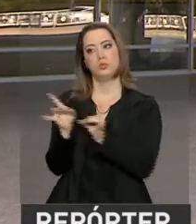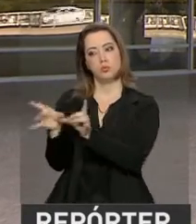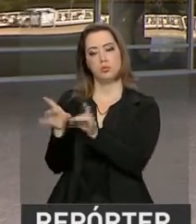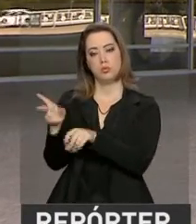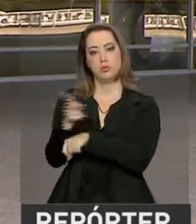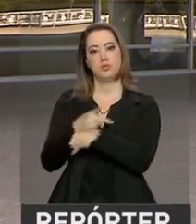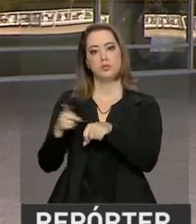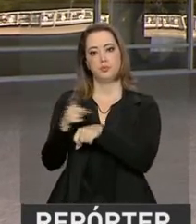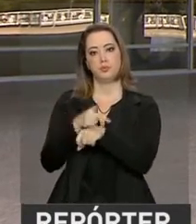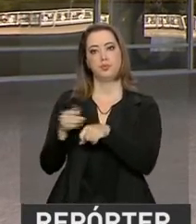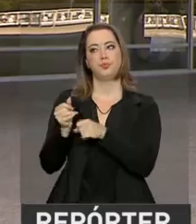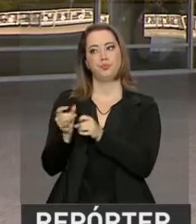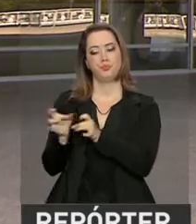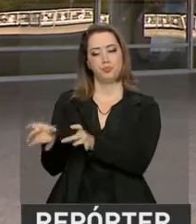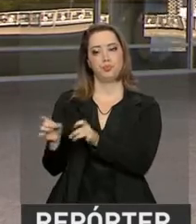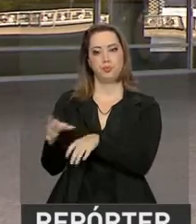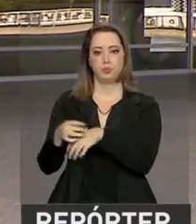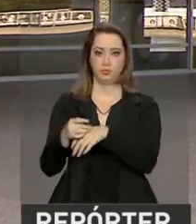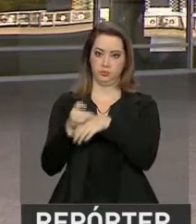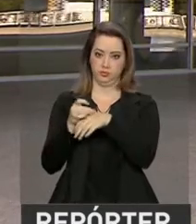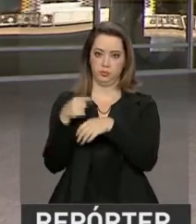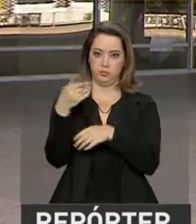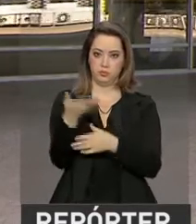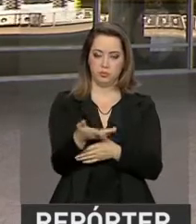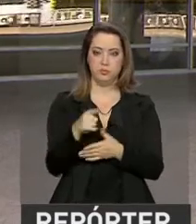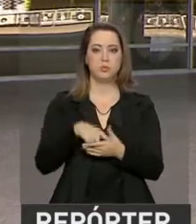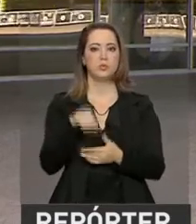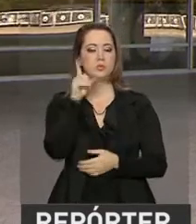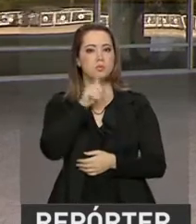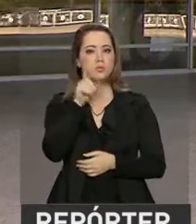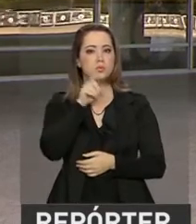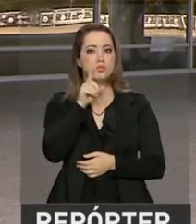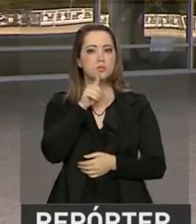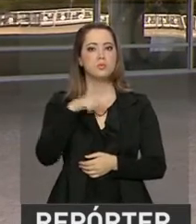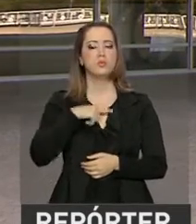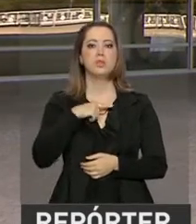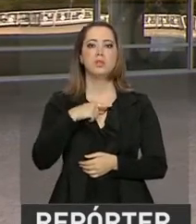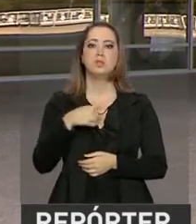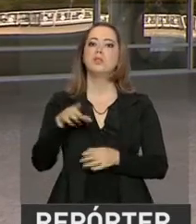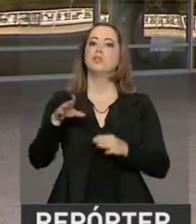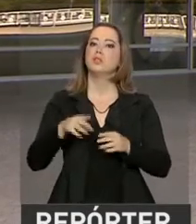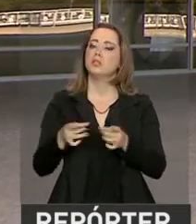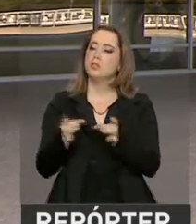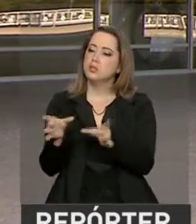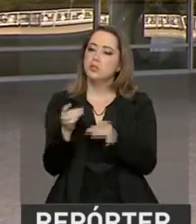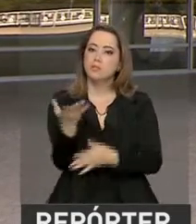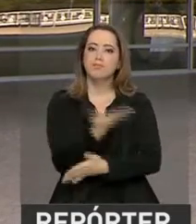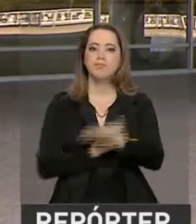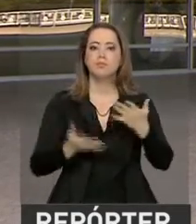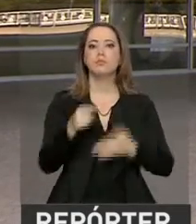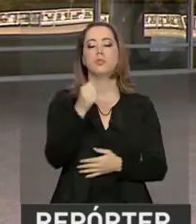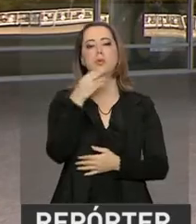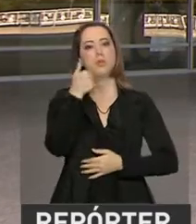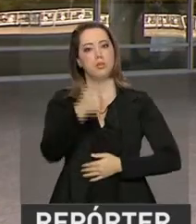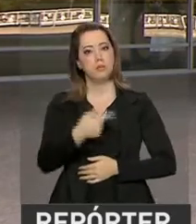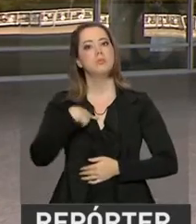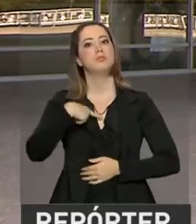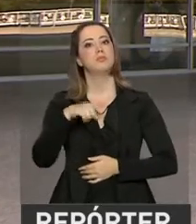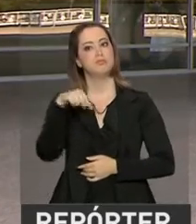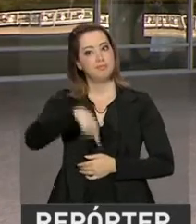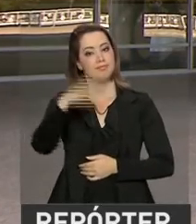o vice-presidente da CNA, o país norte-americano tem um mercado rigoroso e o acordo é uma conquista para o